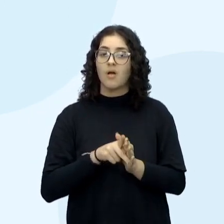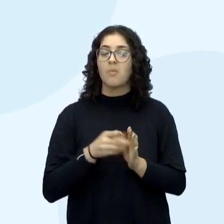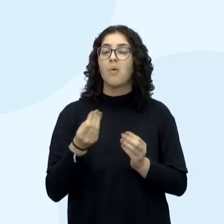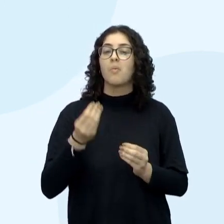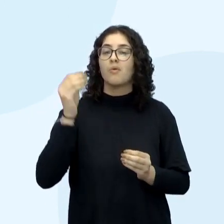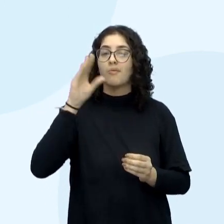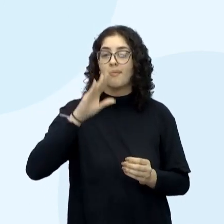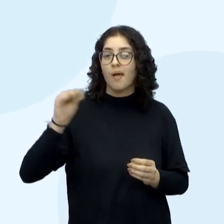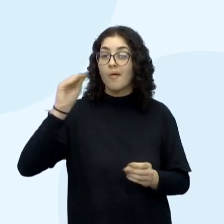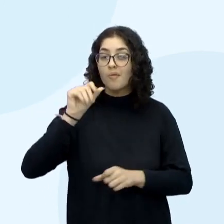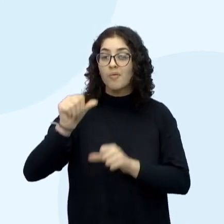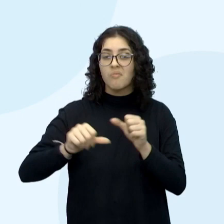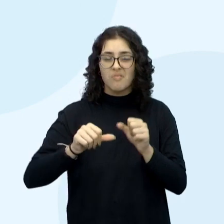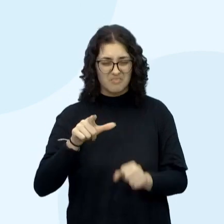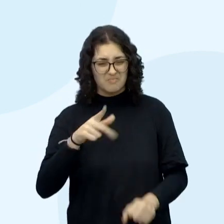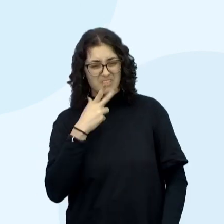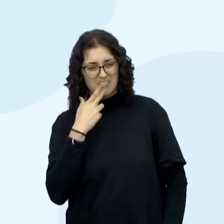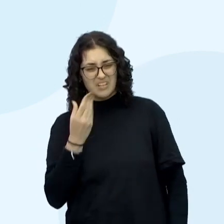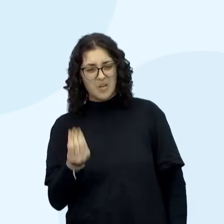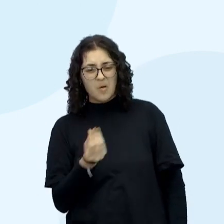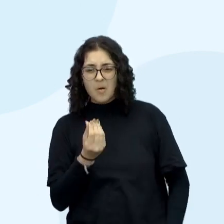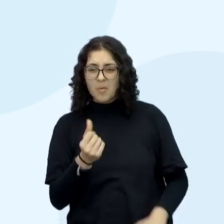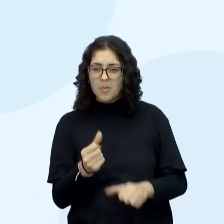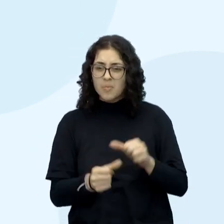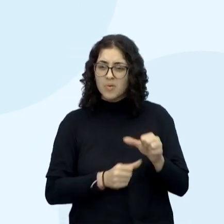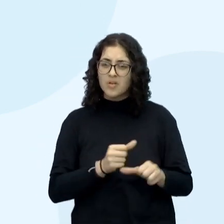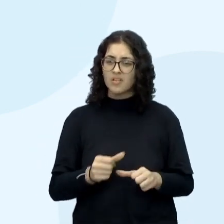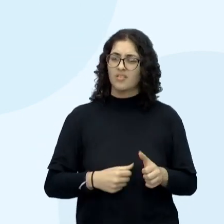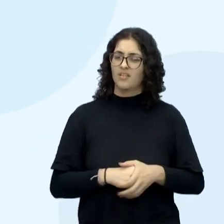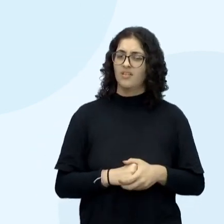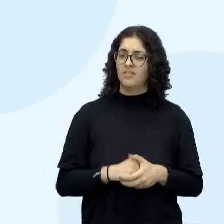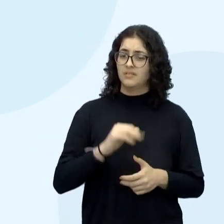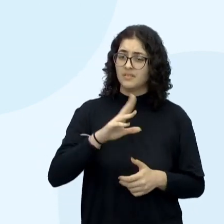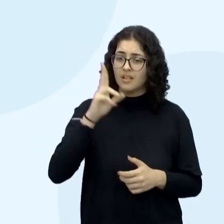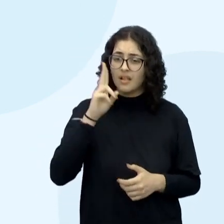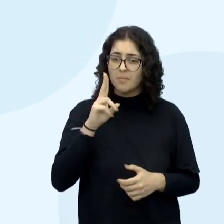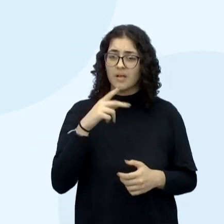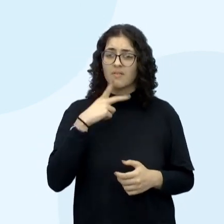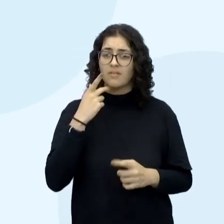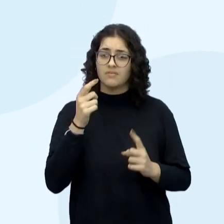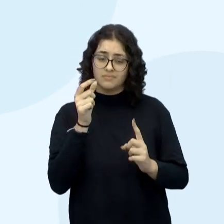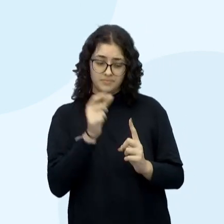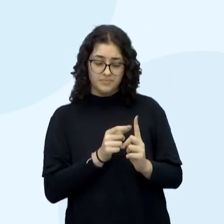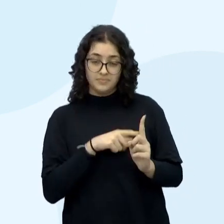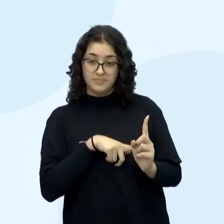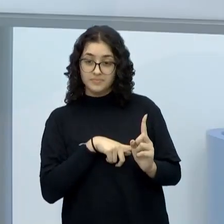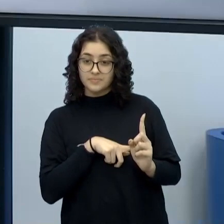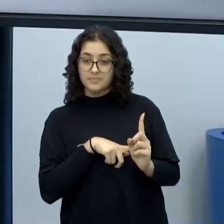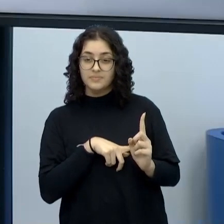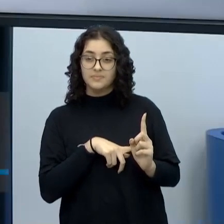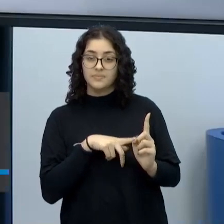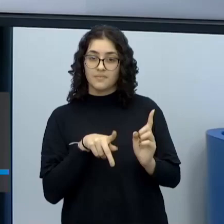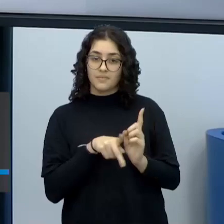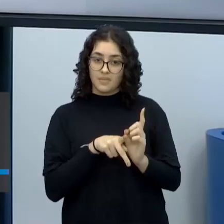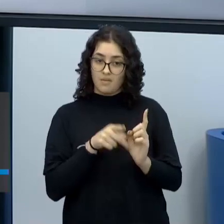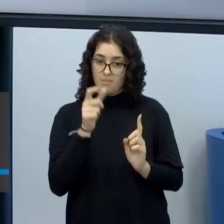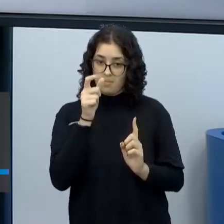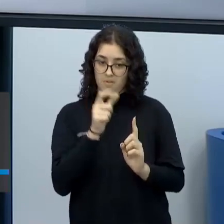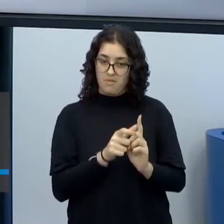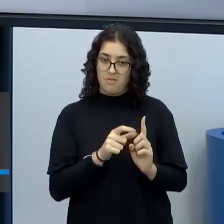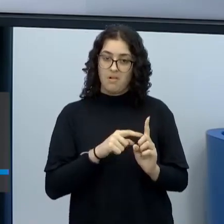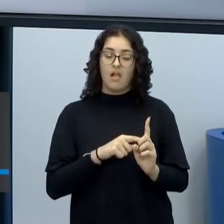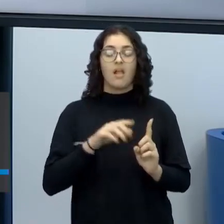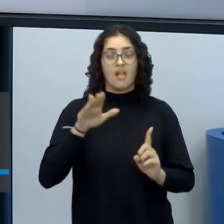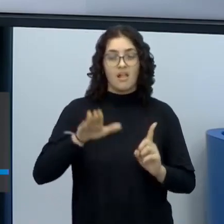fala, que é isso, Roberto? Você pirou, alterar a fantasia. Lembra, quando a gente fala do nosso ator, pode vir aqui comigo, ó. Quando a gente fala do nosso ator, ele,